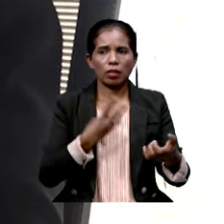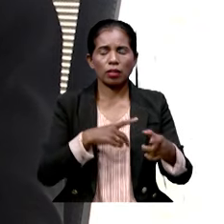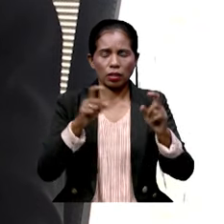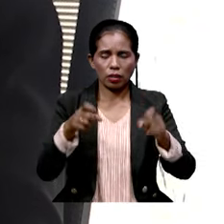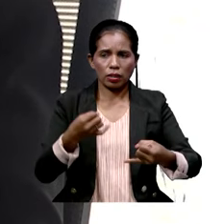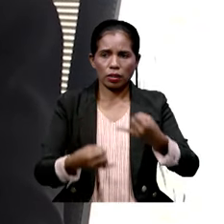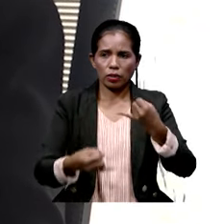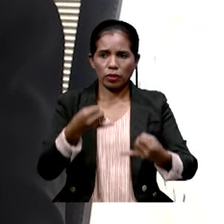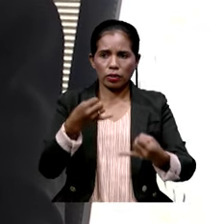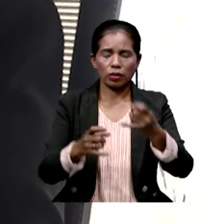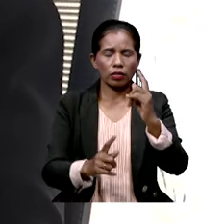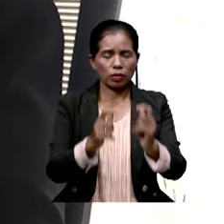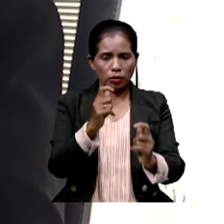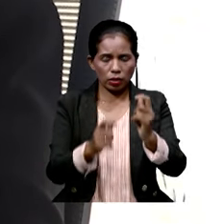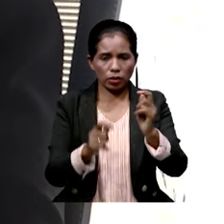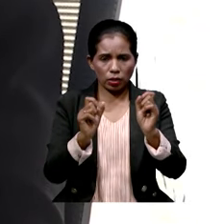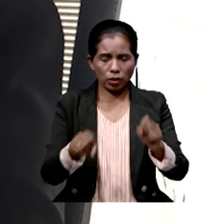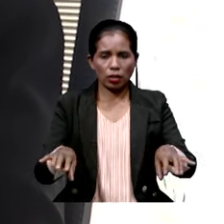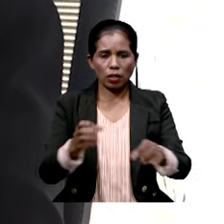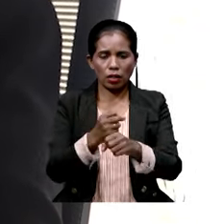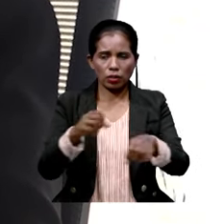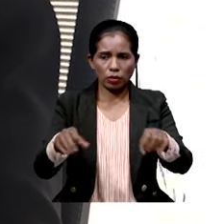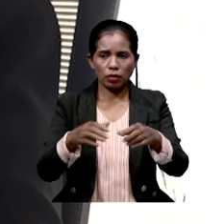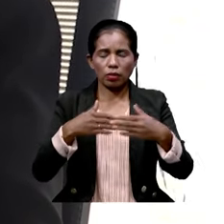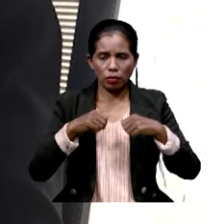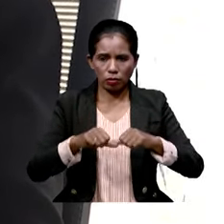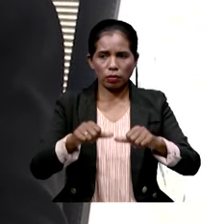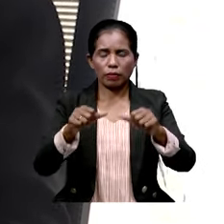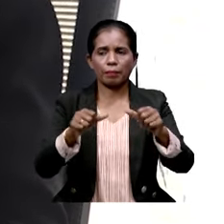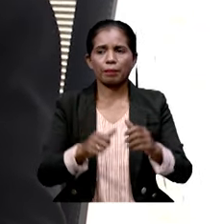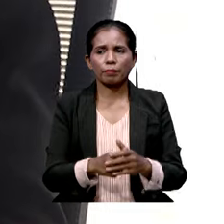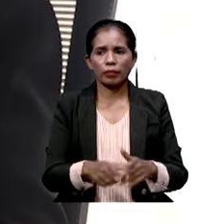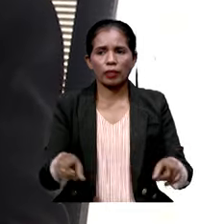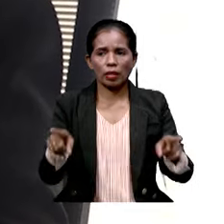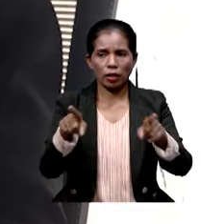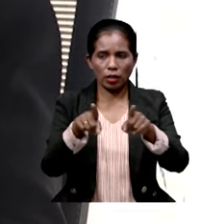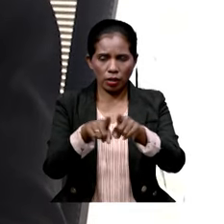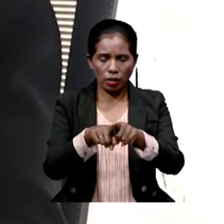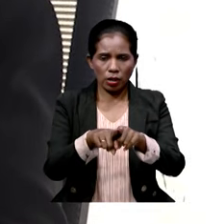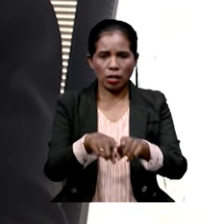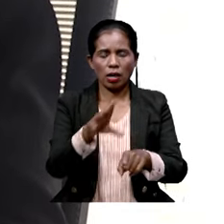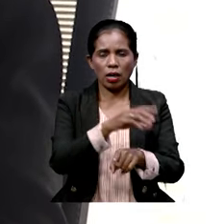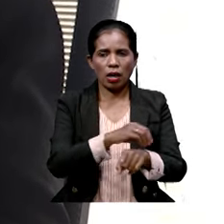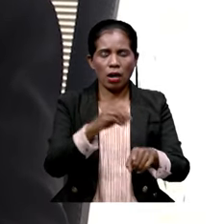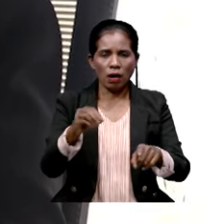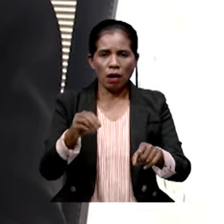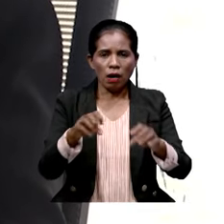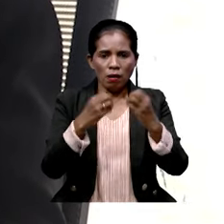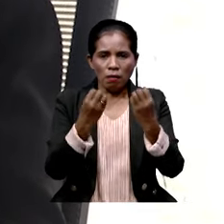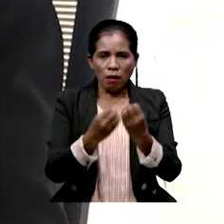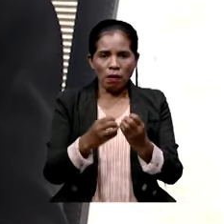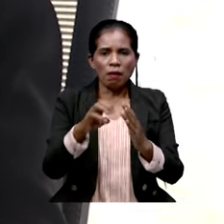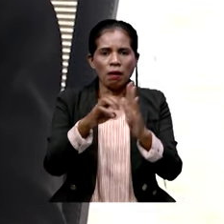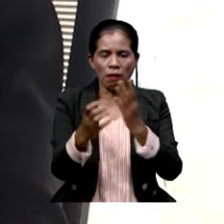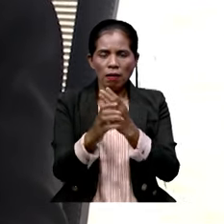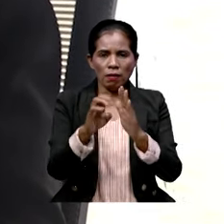juiz. Tribunais ele tem que funciona e te tem que até tribunais ele funciona. Há nessa órgão de soberania ida e Estado de Direito